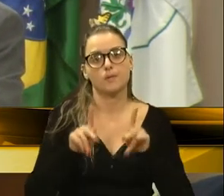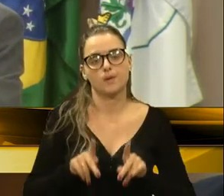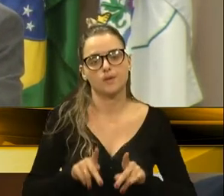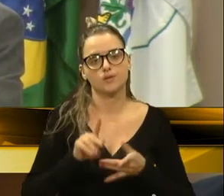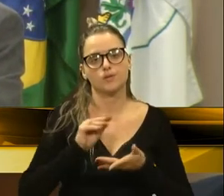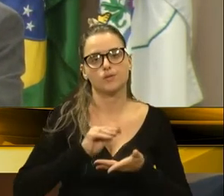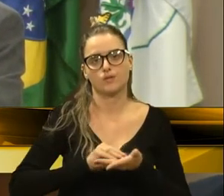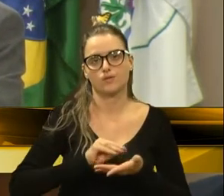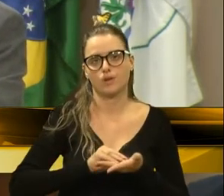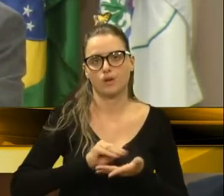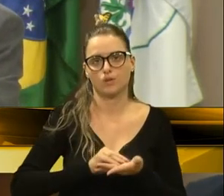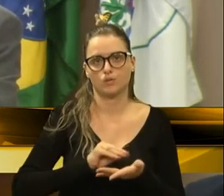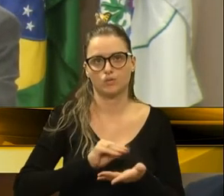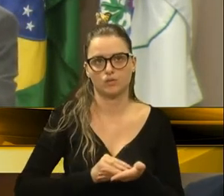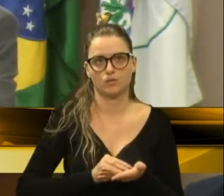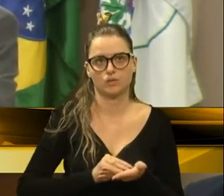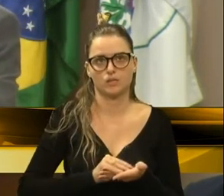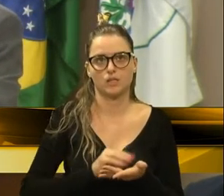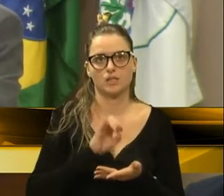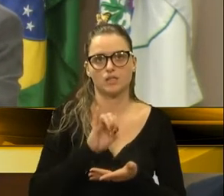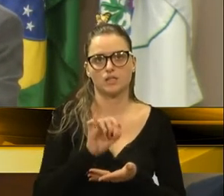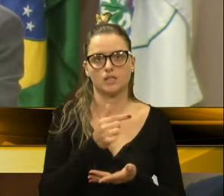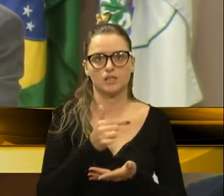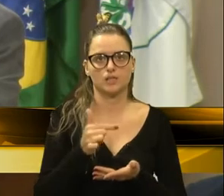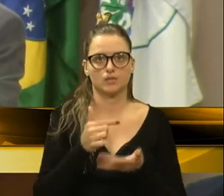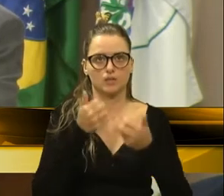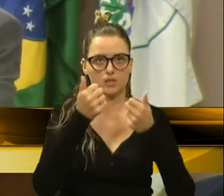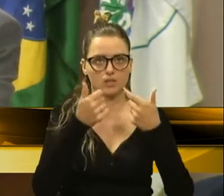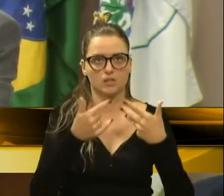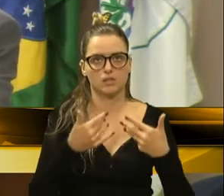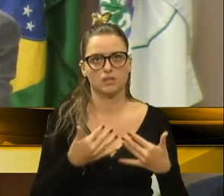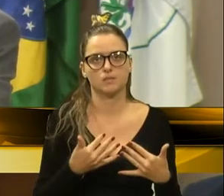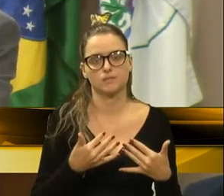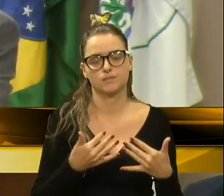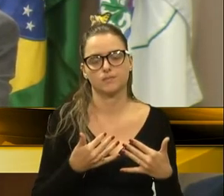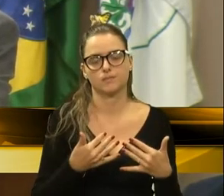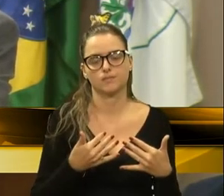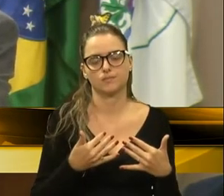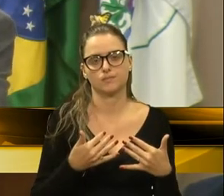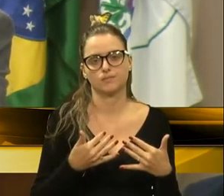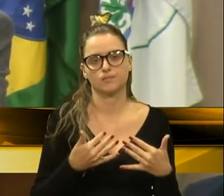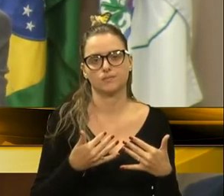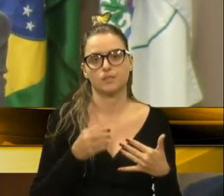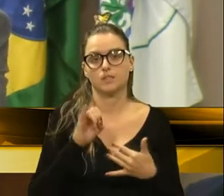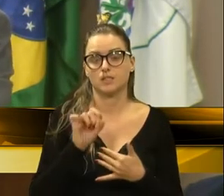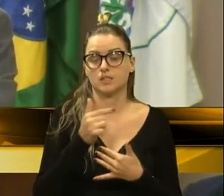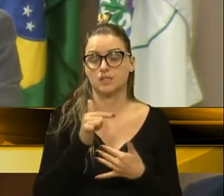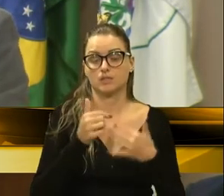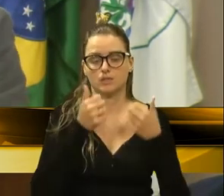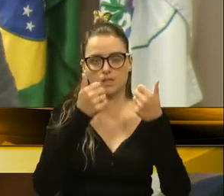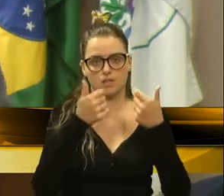faltar sem uma justa justificativa,